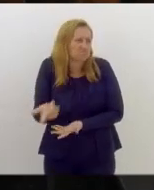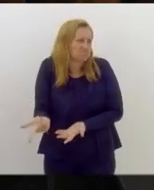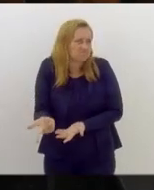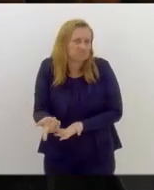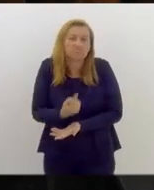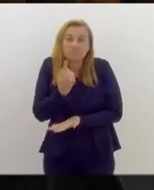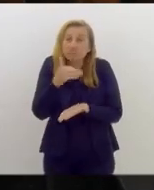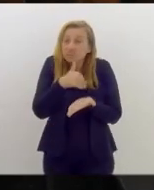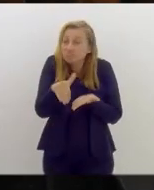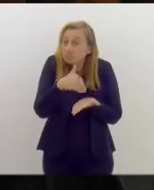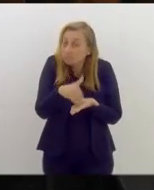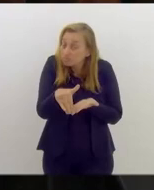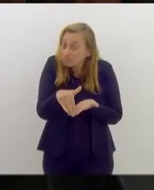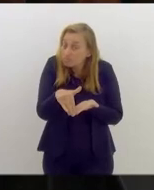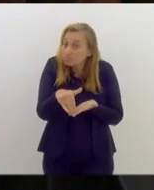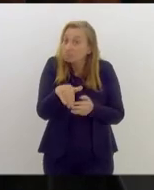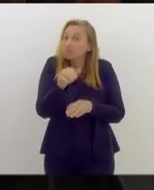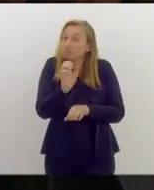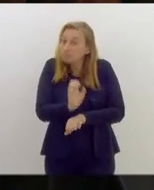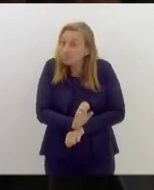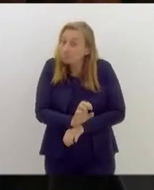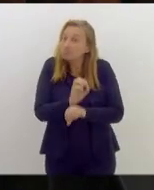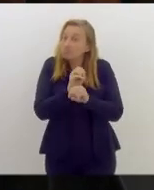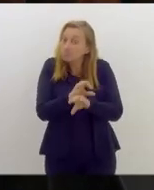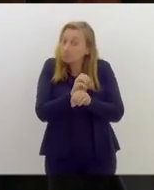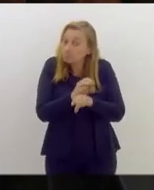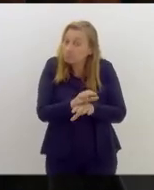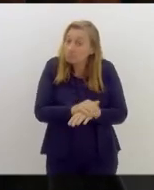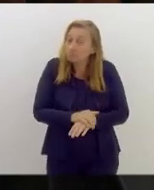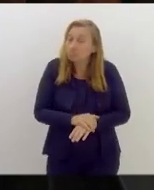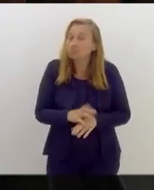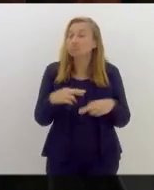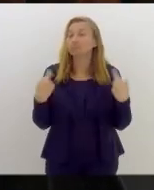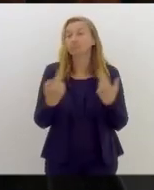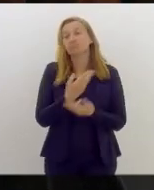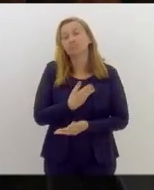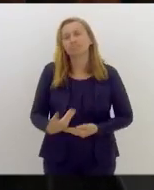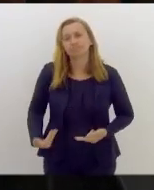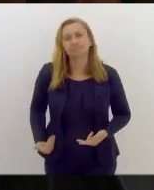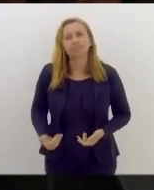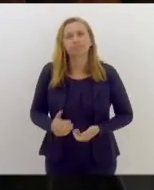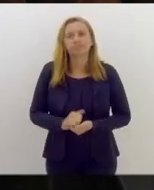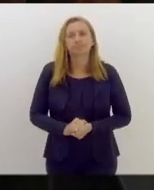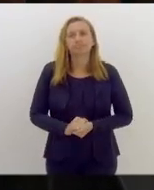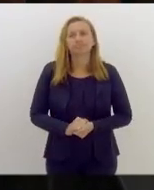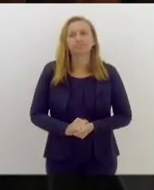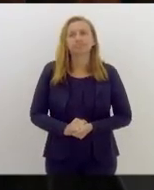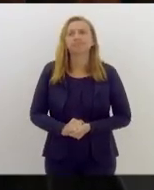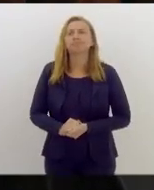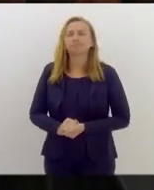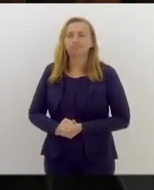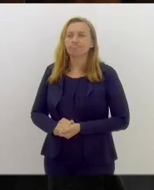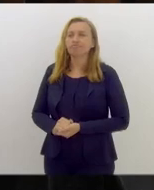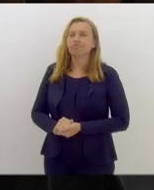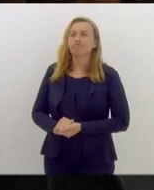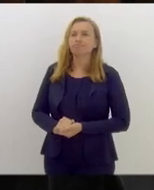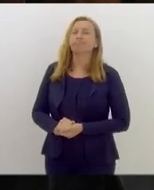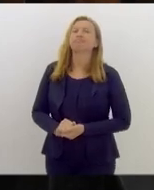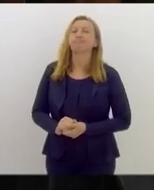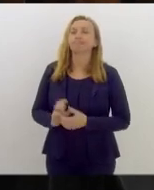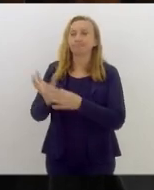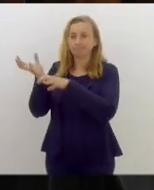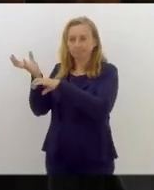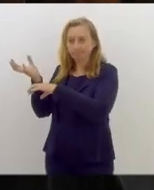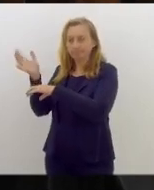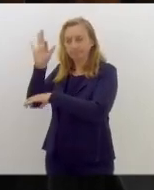que um secretário de Educação do Estado, em audiência pública na Comissão de Educação da Câmara Federal, em Brasília, cujo